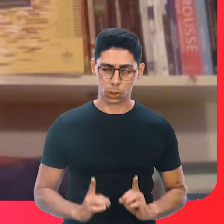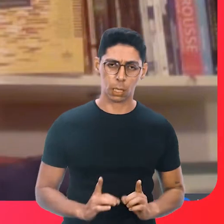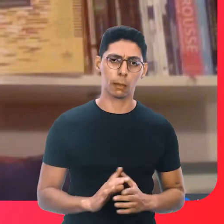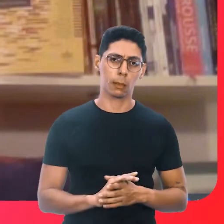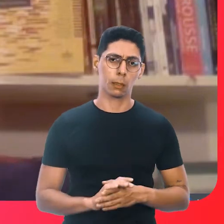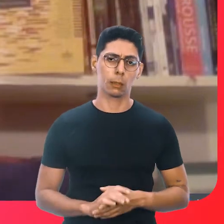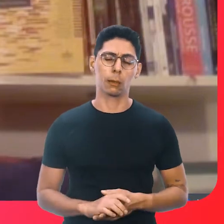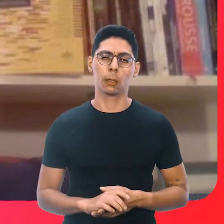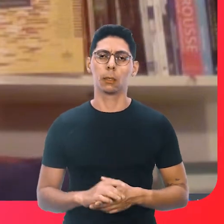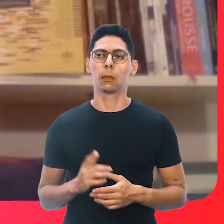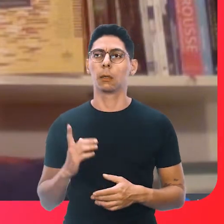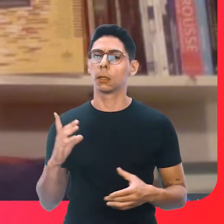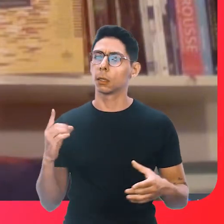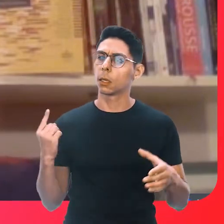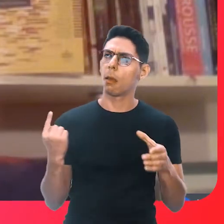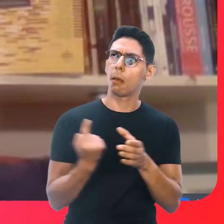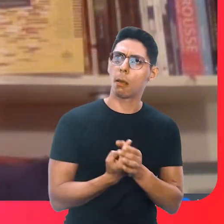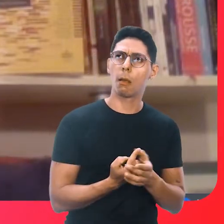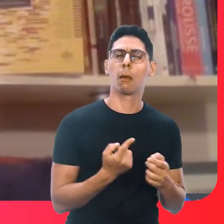então,